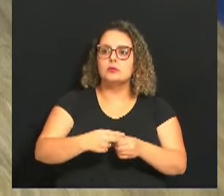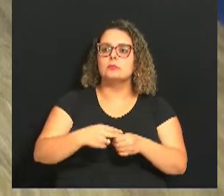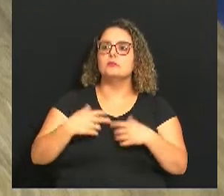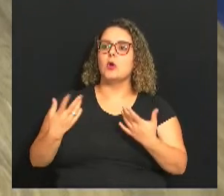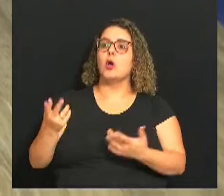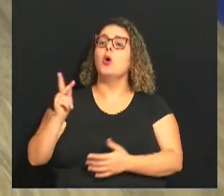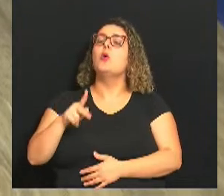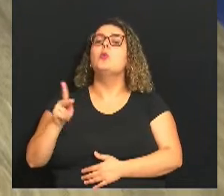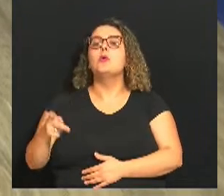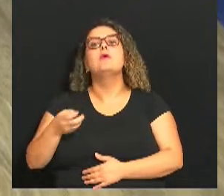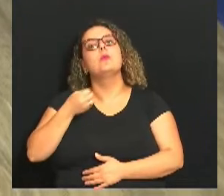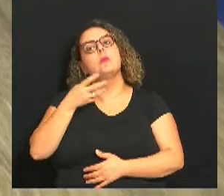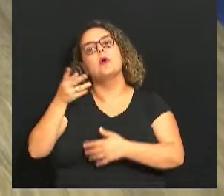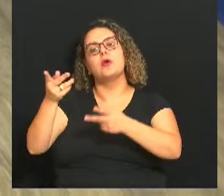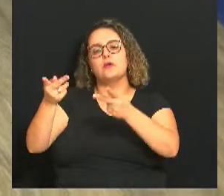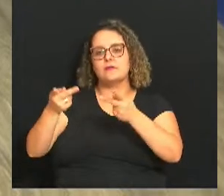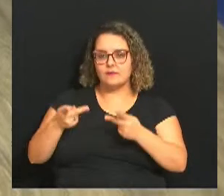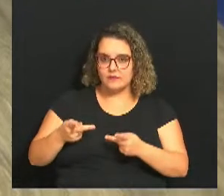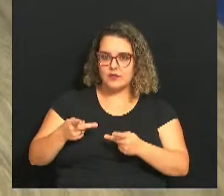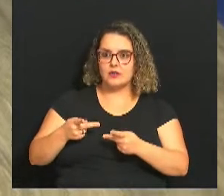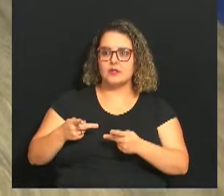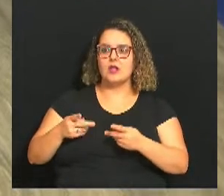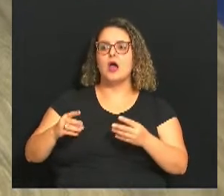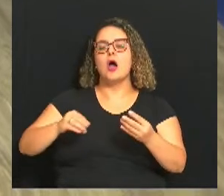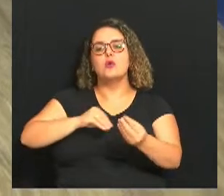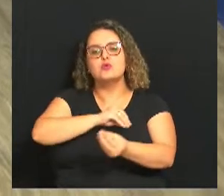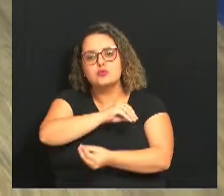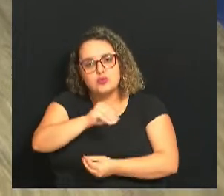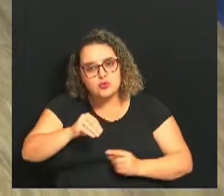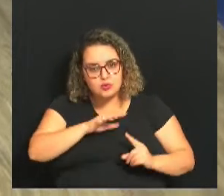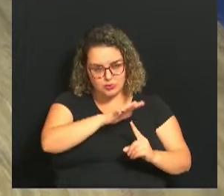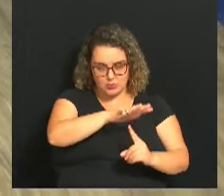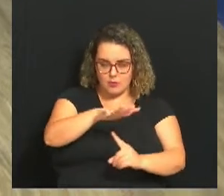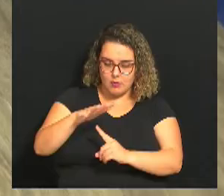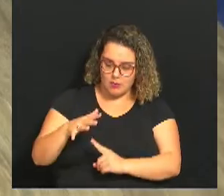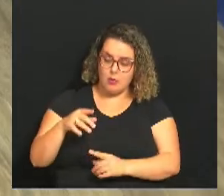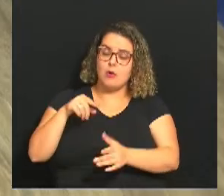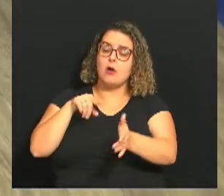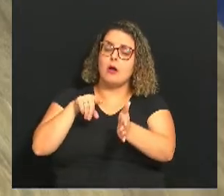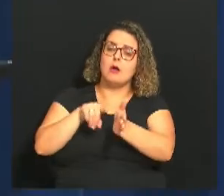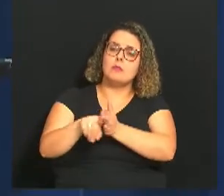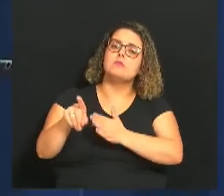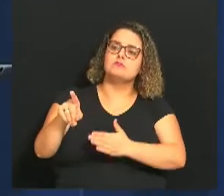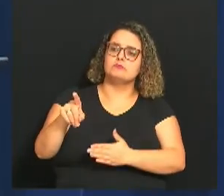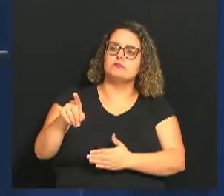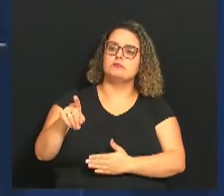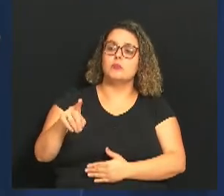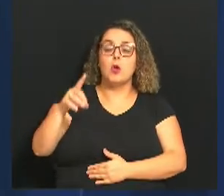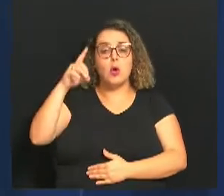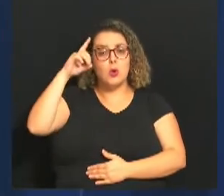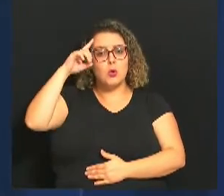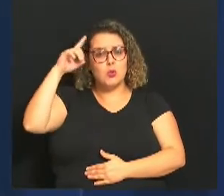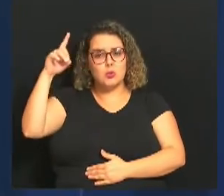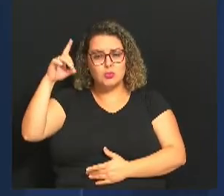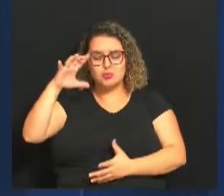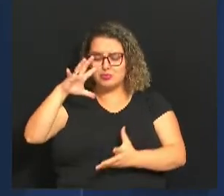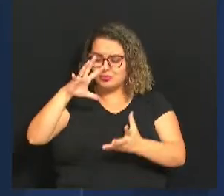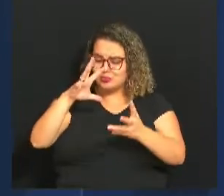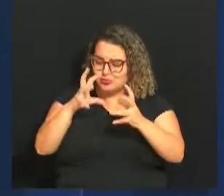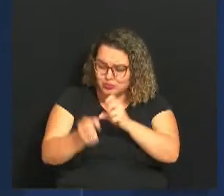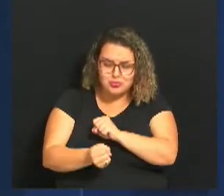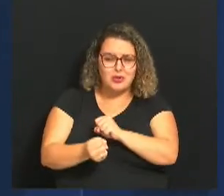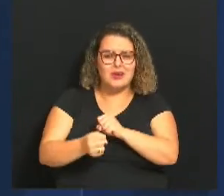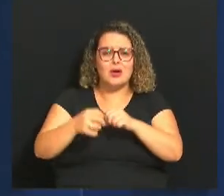Raul, seja bem-vindo aqui ao Giro Ambiental. E a minha pergunta é o seguinte: no dia da tragédia, choveu em poucas horas